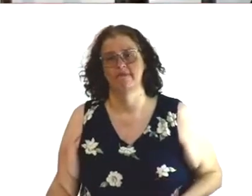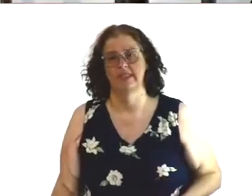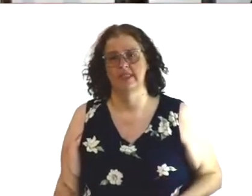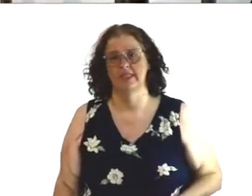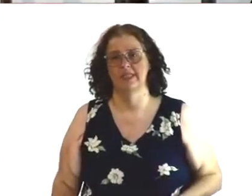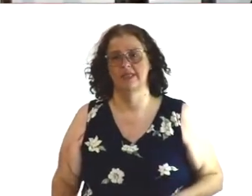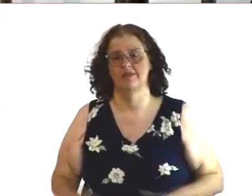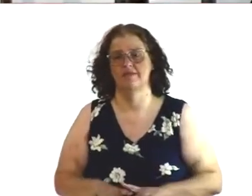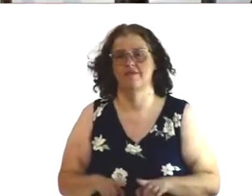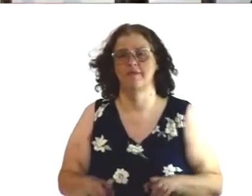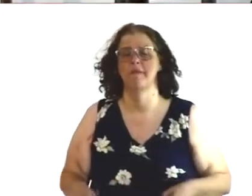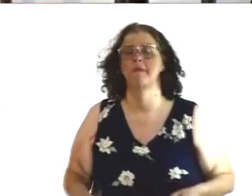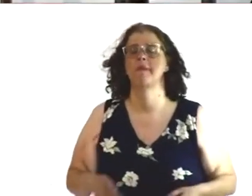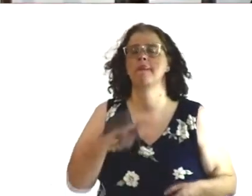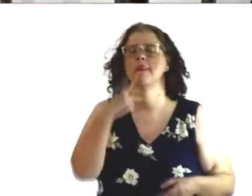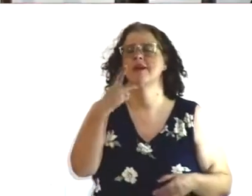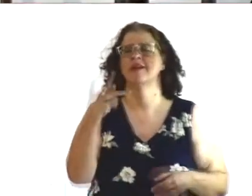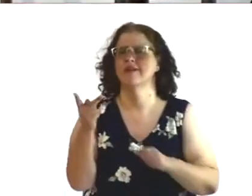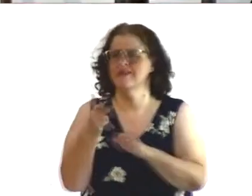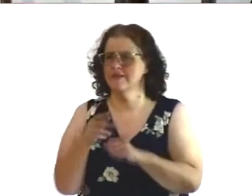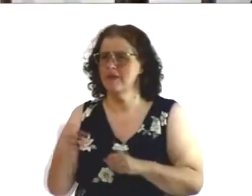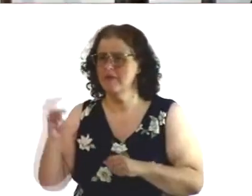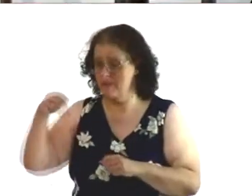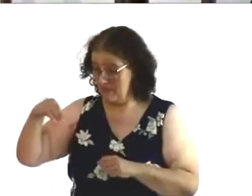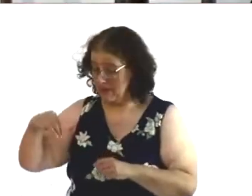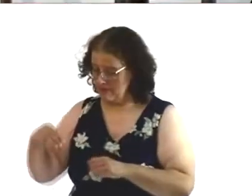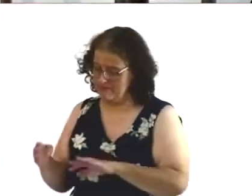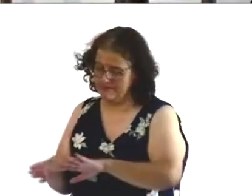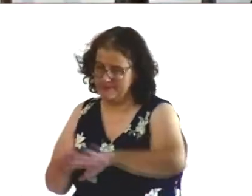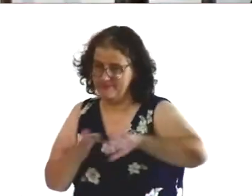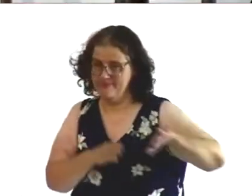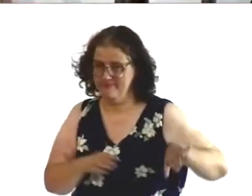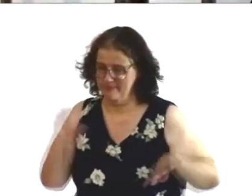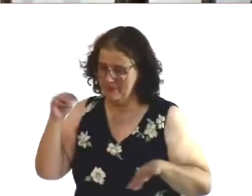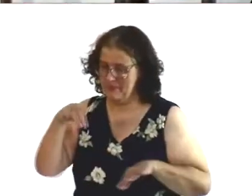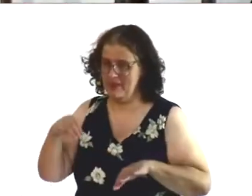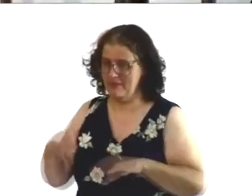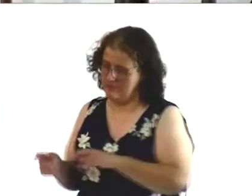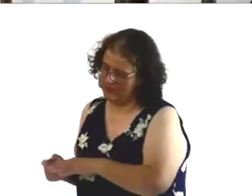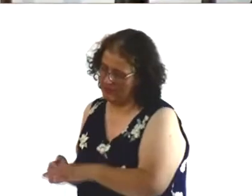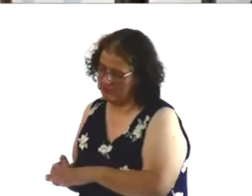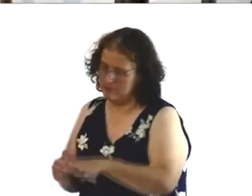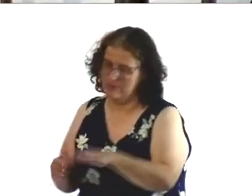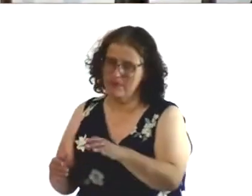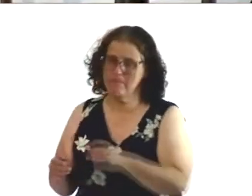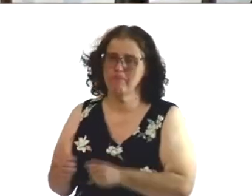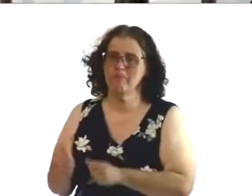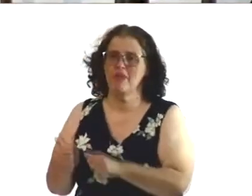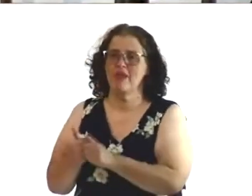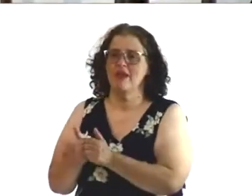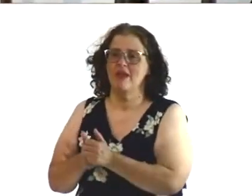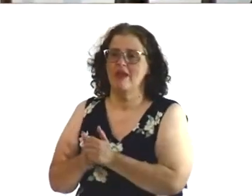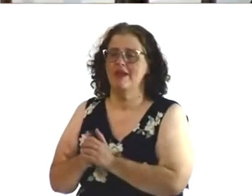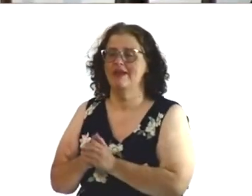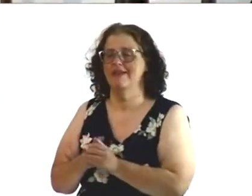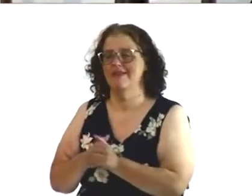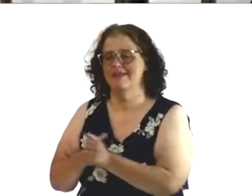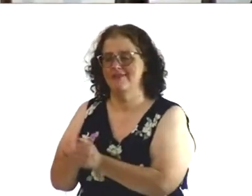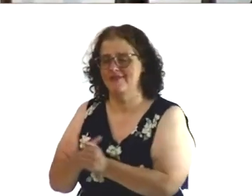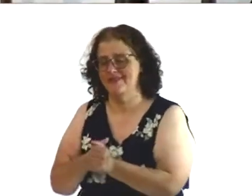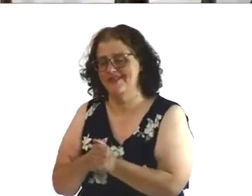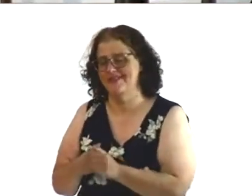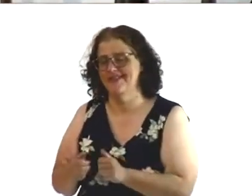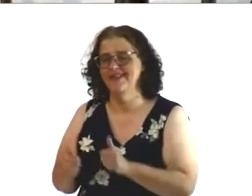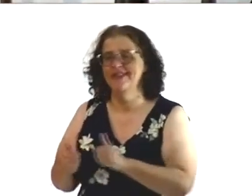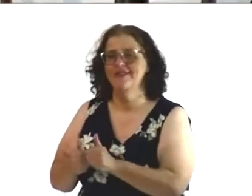procuram intensamente, vão a Herodes e dizem: onde está o rei dos judeus? Perguntaram para o rei, ele era o